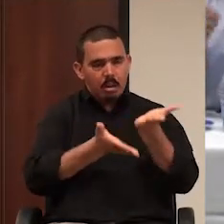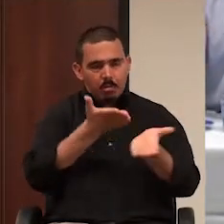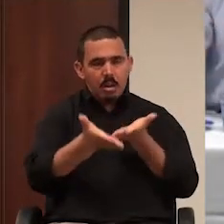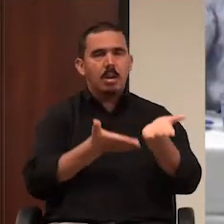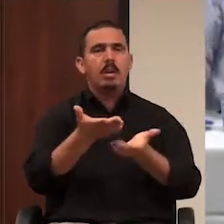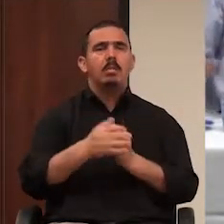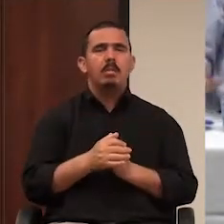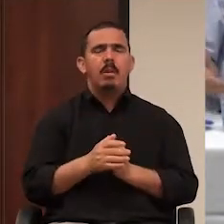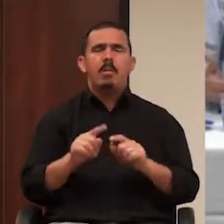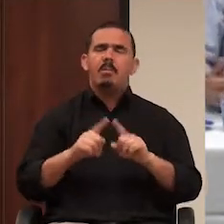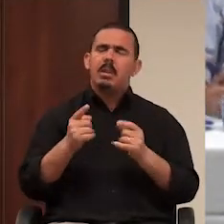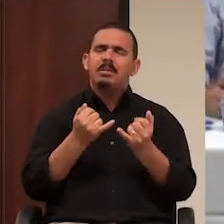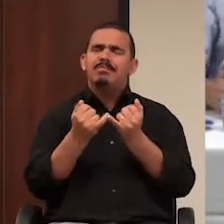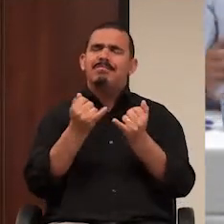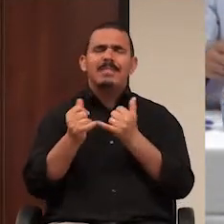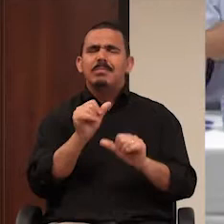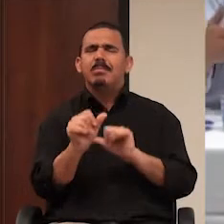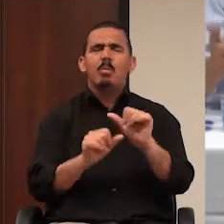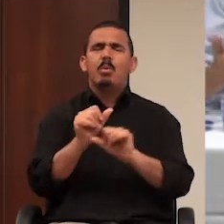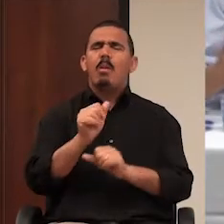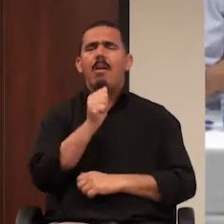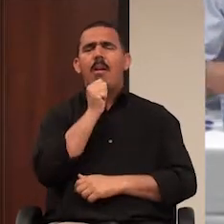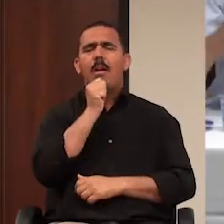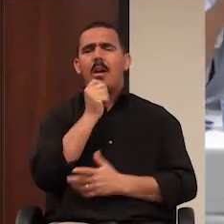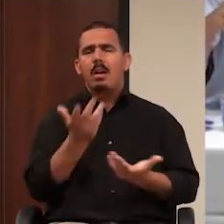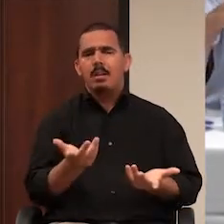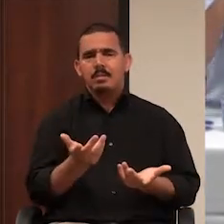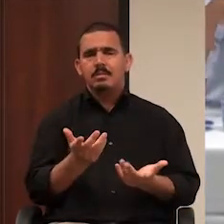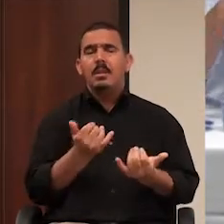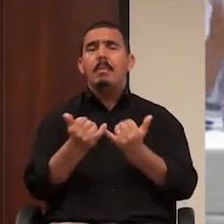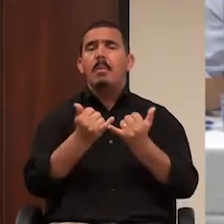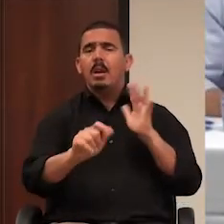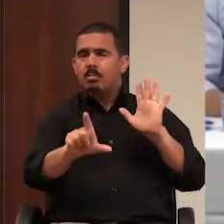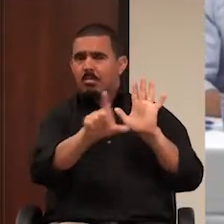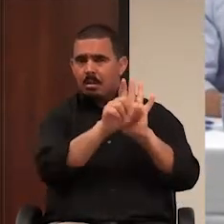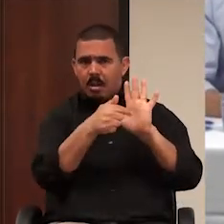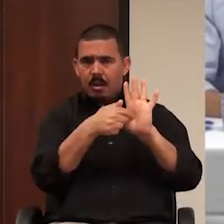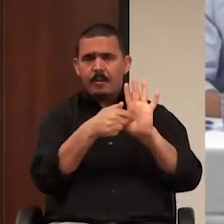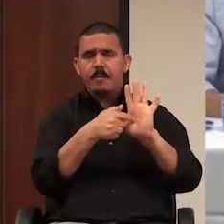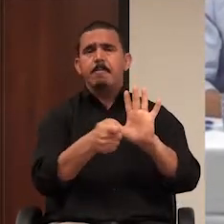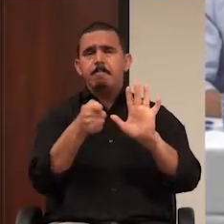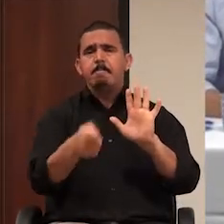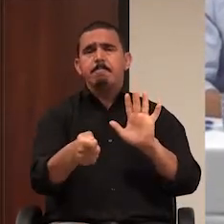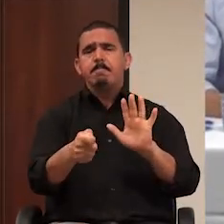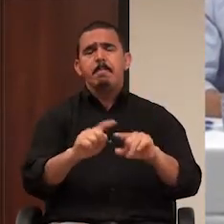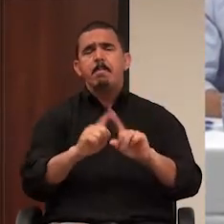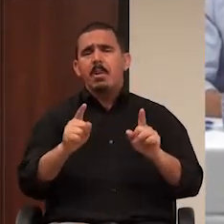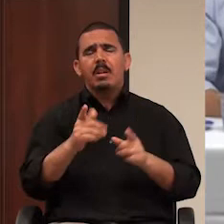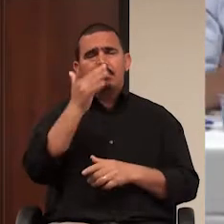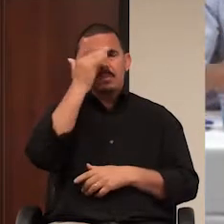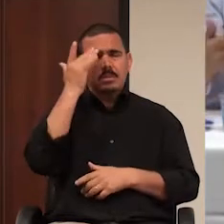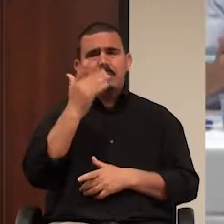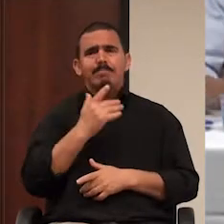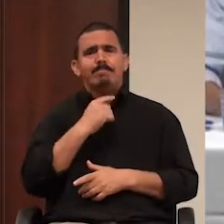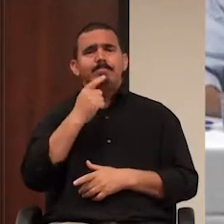E me parece que isso ainda não mudou, né? Embora, do ponto de vista legal, a interdição não seja requisito para acessar nenhum desses direitos,